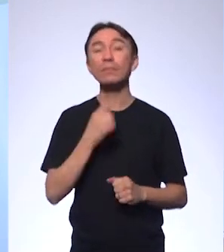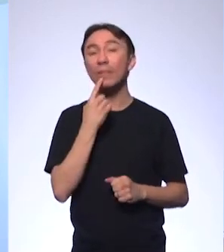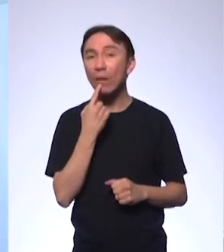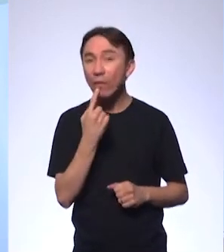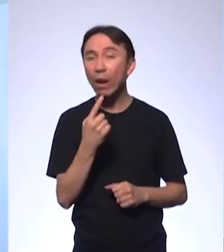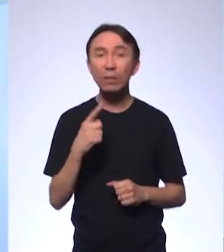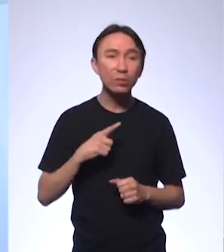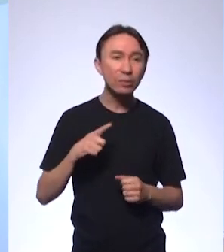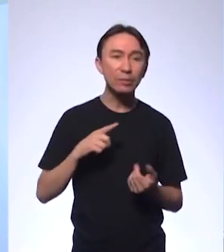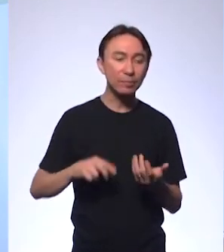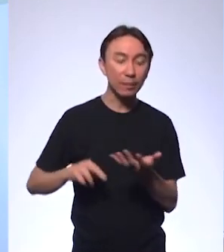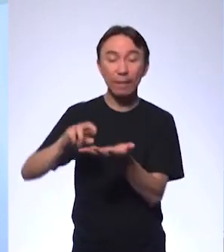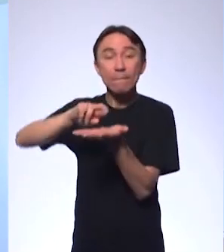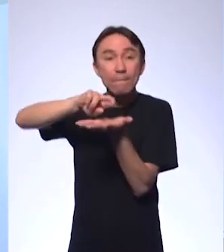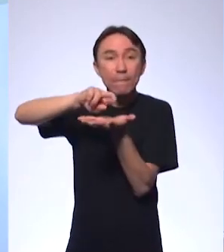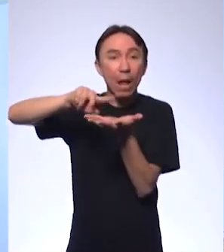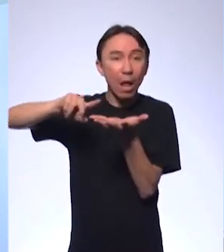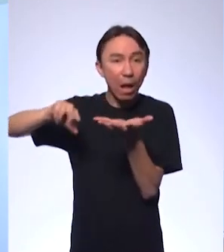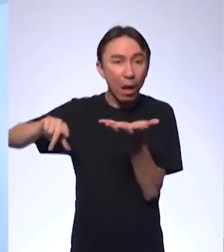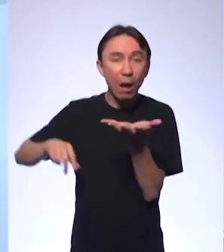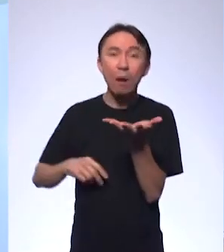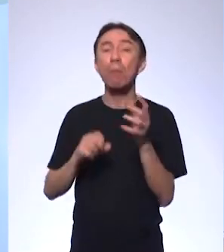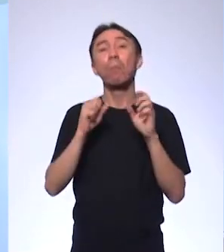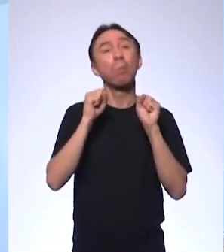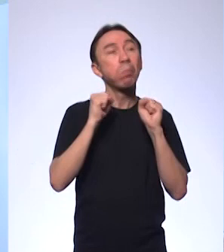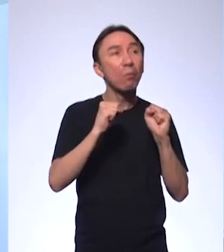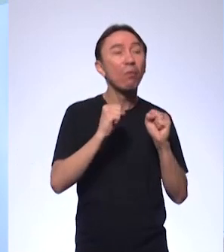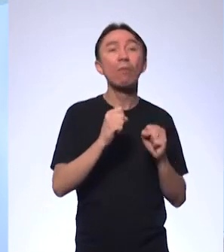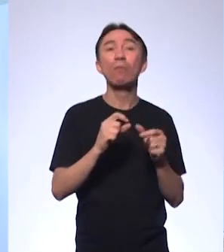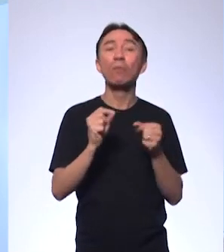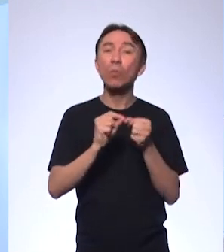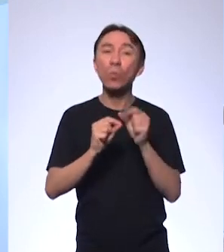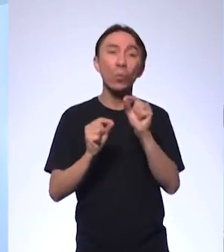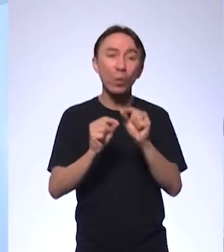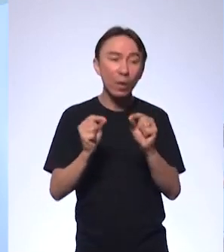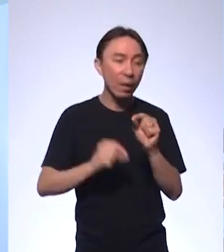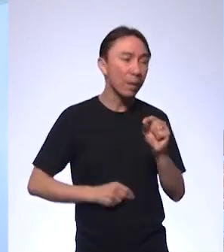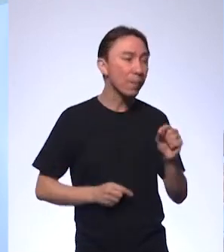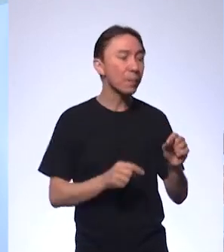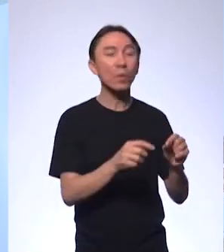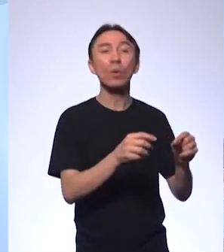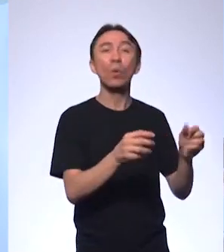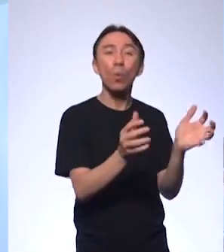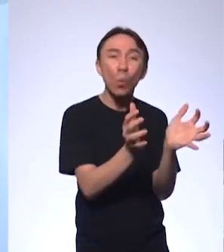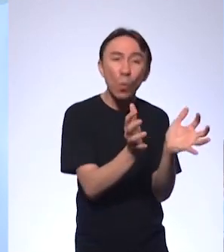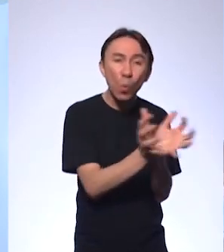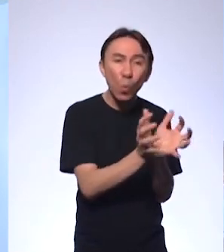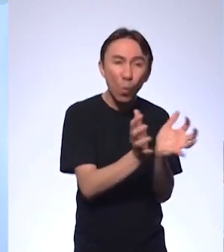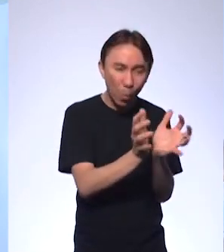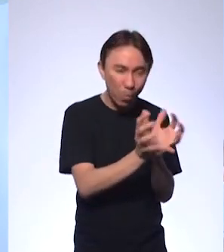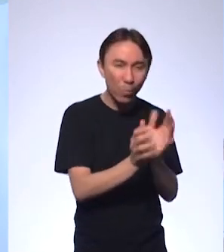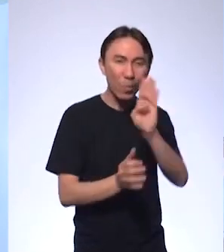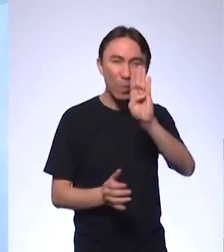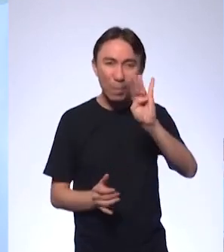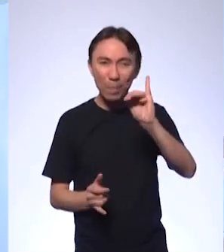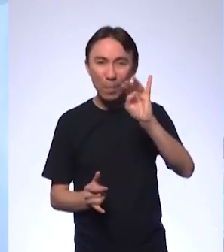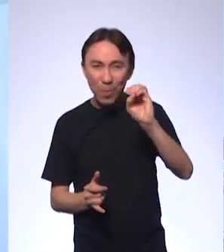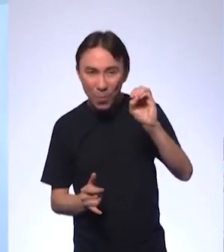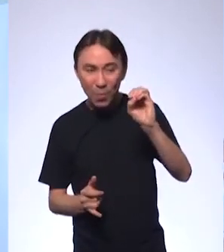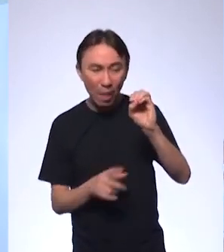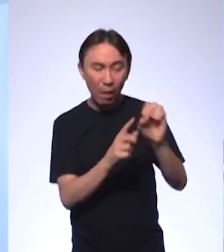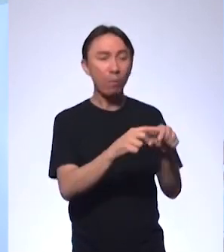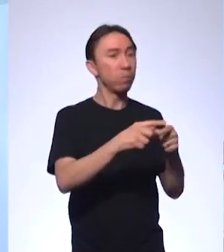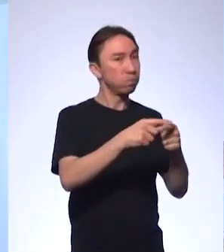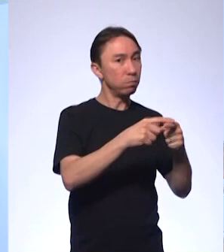fatores eles podem fazer com que uma comunidade biológica ela se desenvolva bem, e eles também podem fazer com que uma comunidade